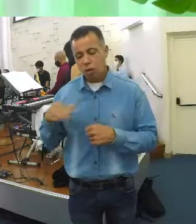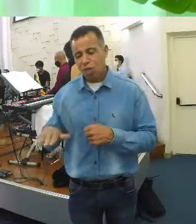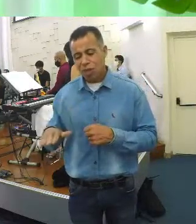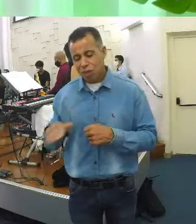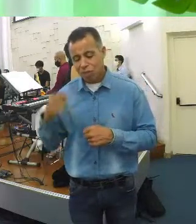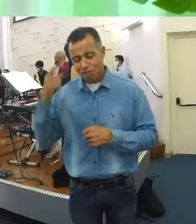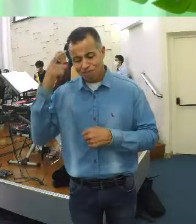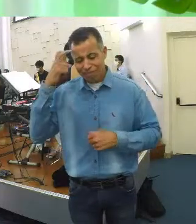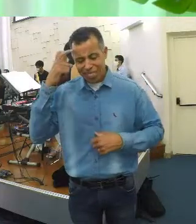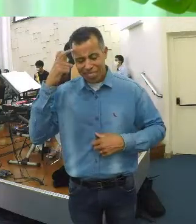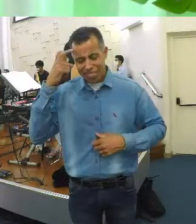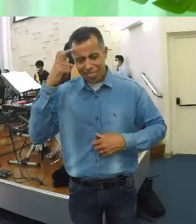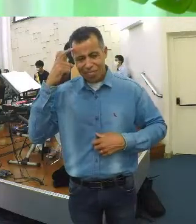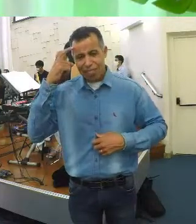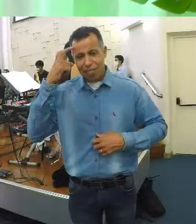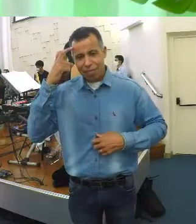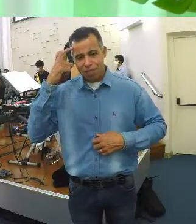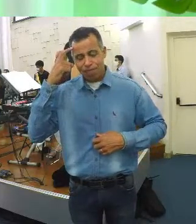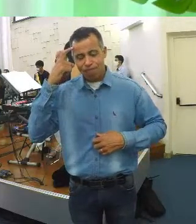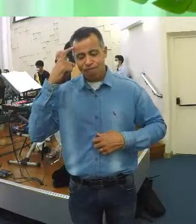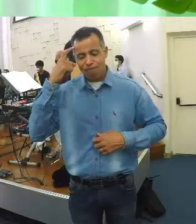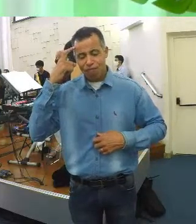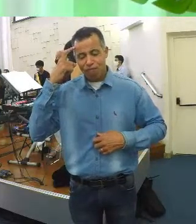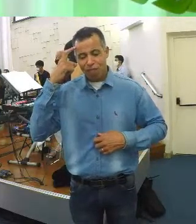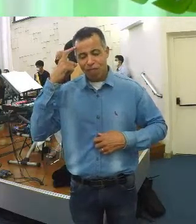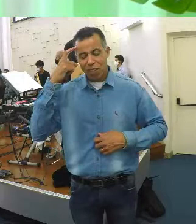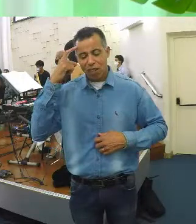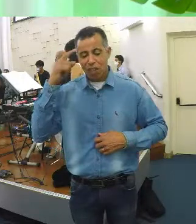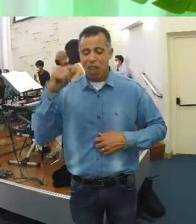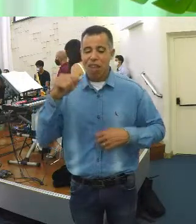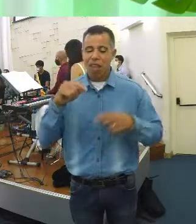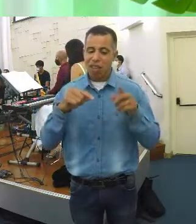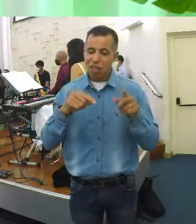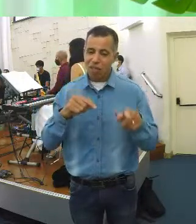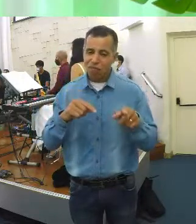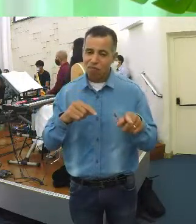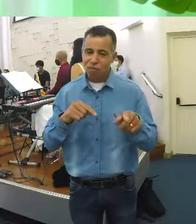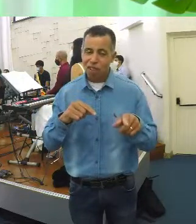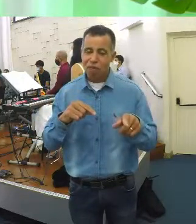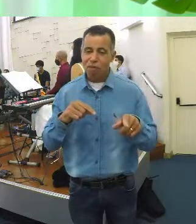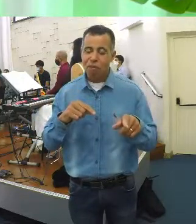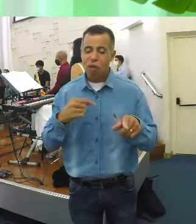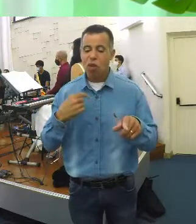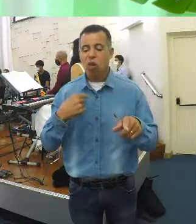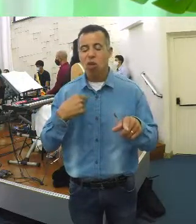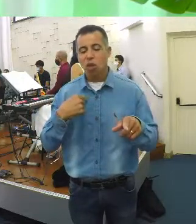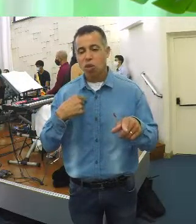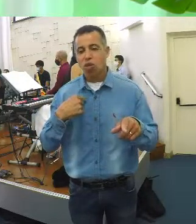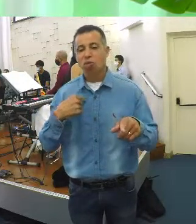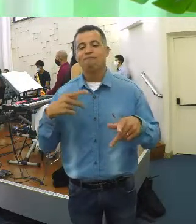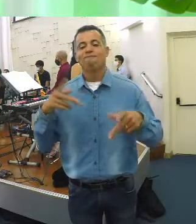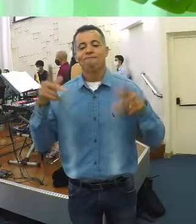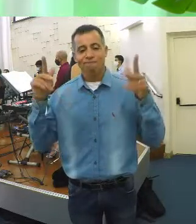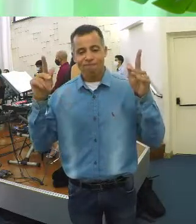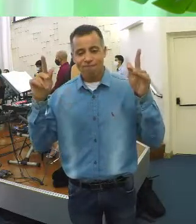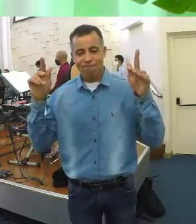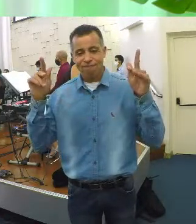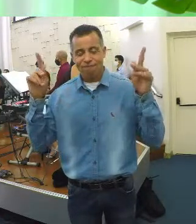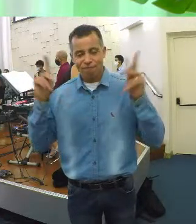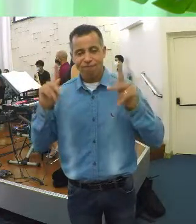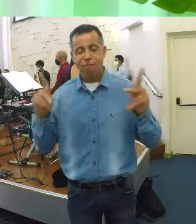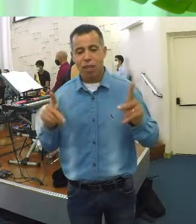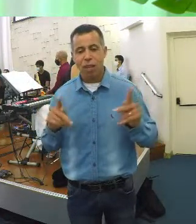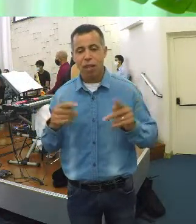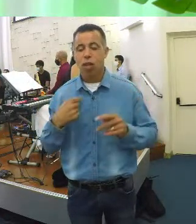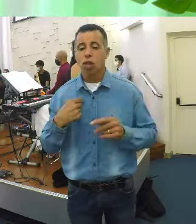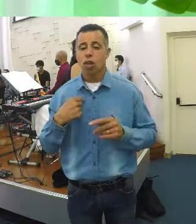assim, eu dizia: eles não sabem como eu sou feliz, eles não são felizes como eu sou. Eu dou testemunho de que uma